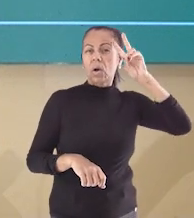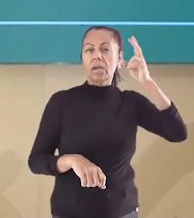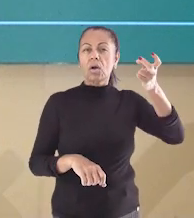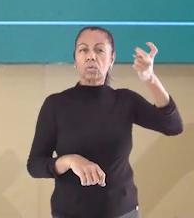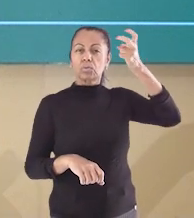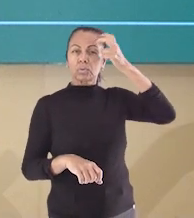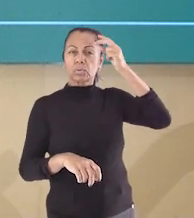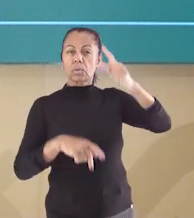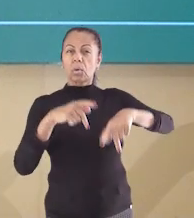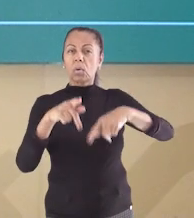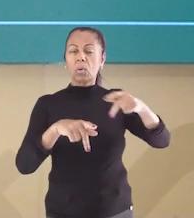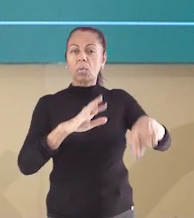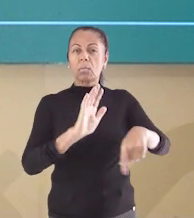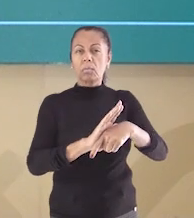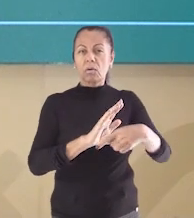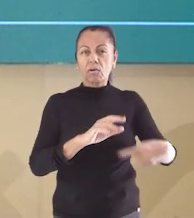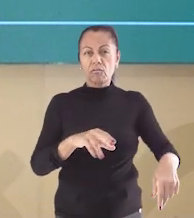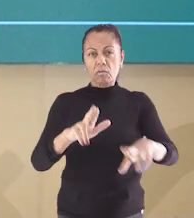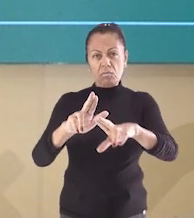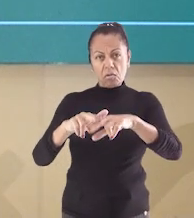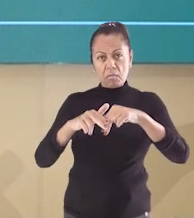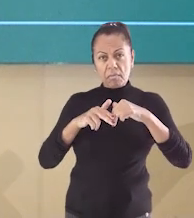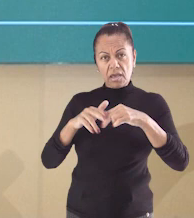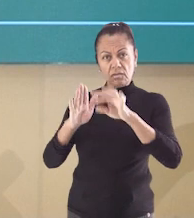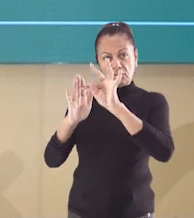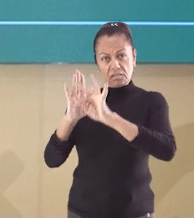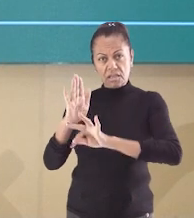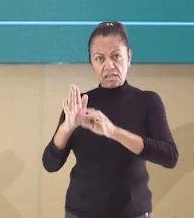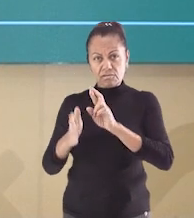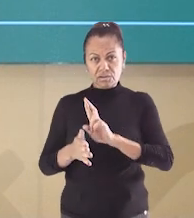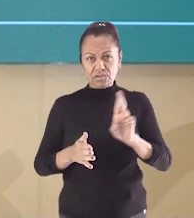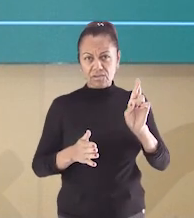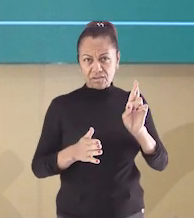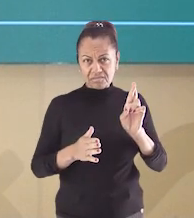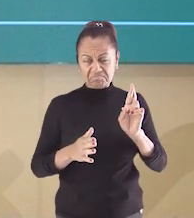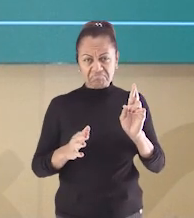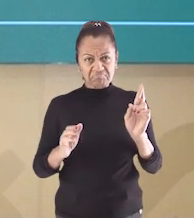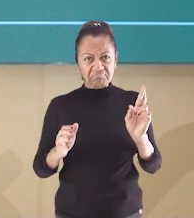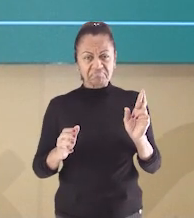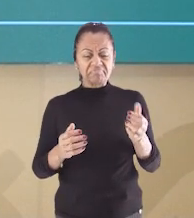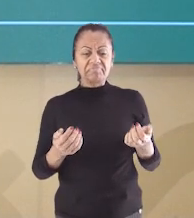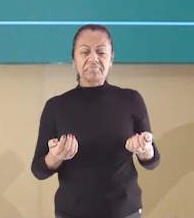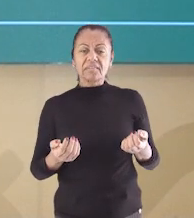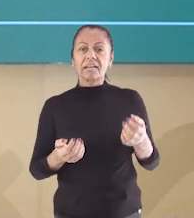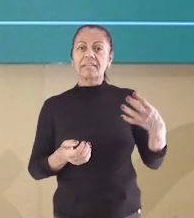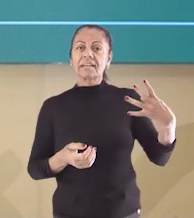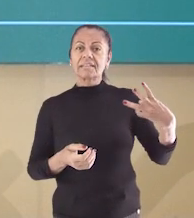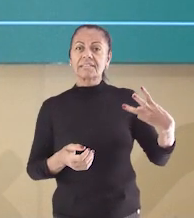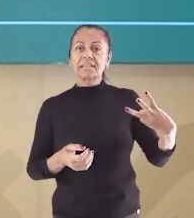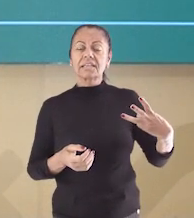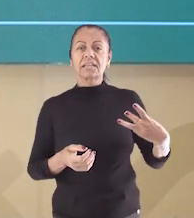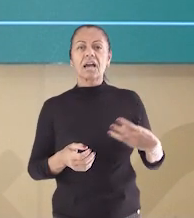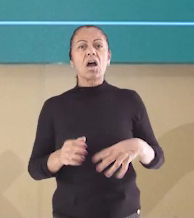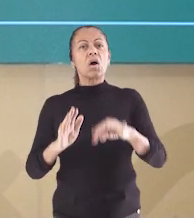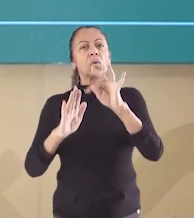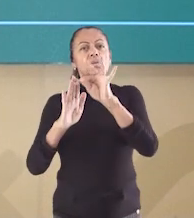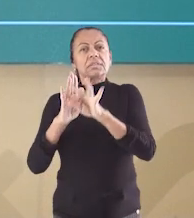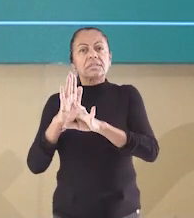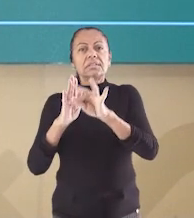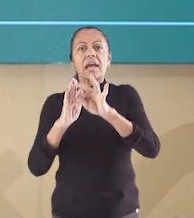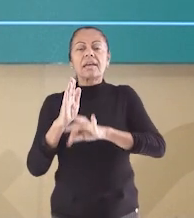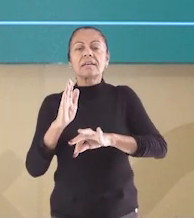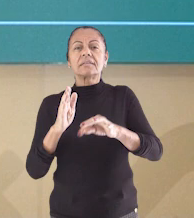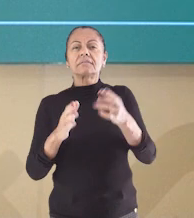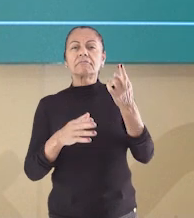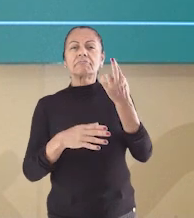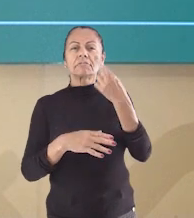durante cultos religiosos. Segundo, é possível compreender a história e a cultura de um povo